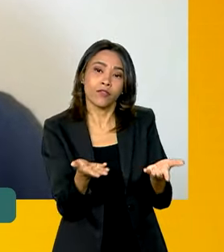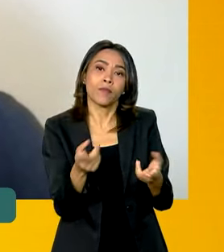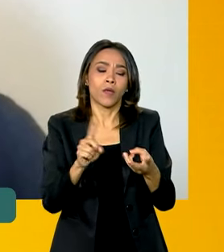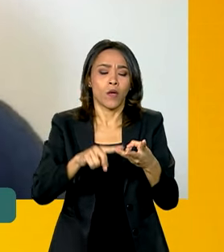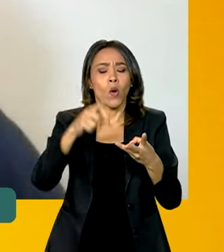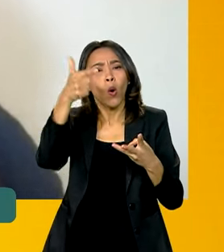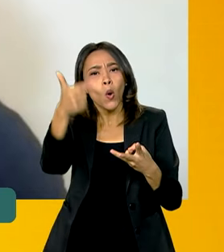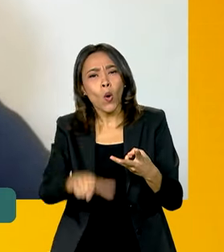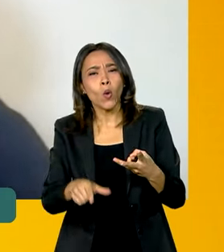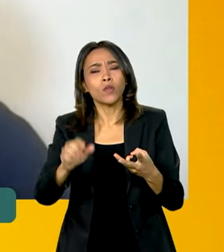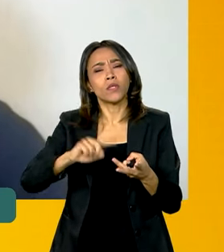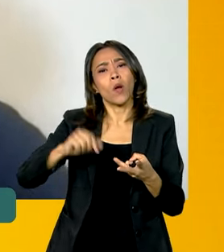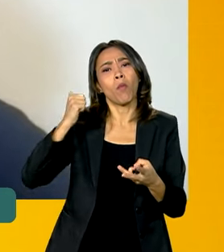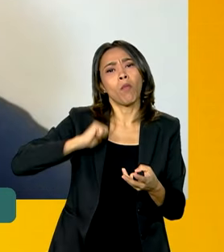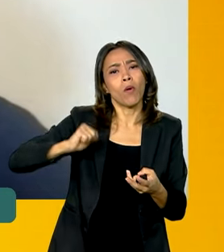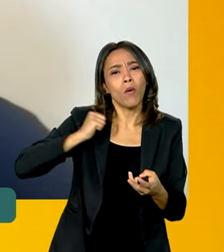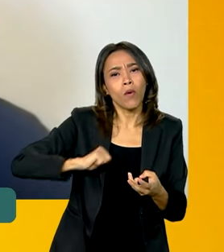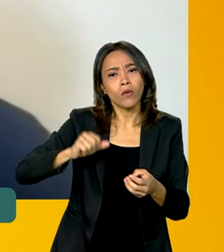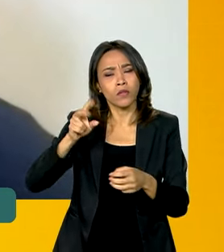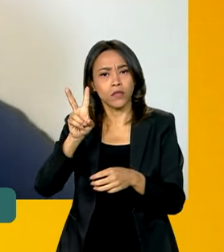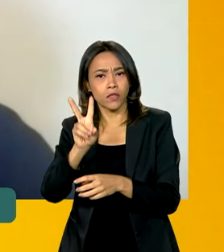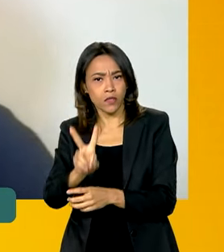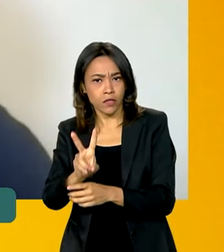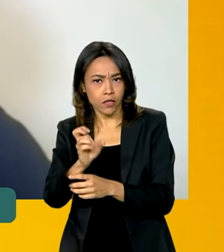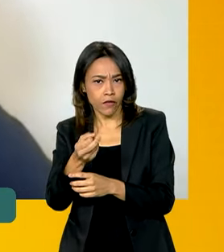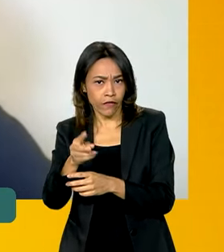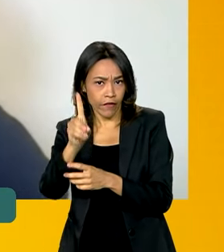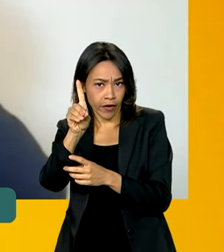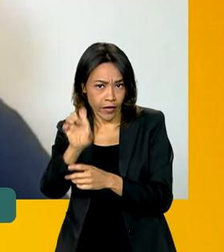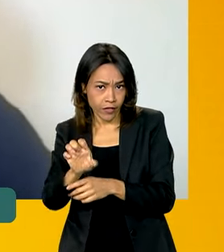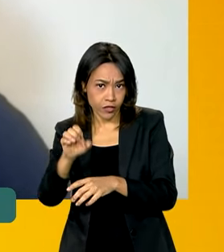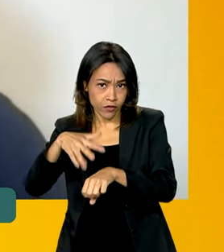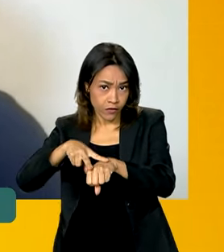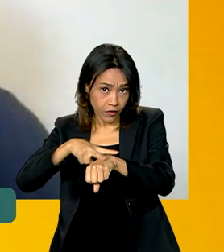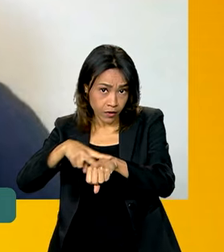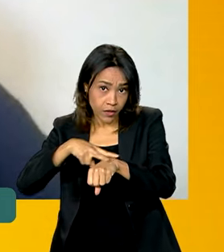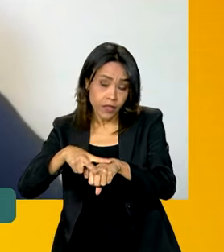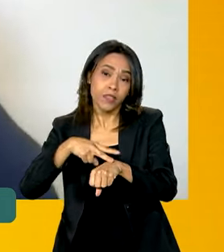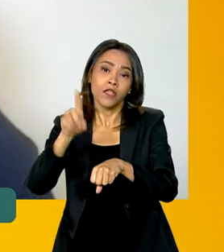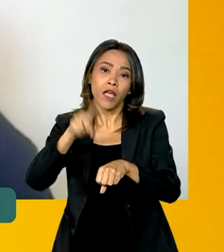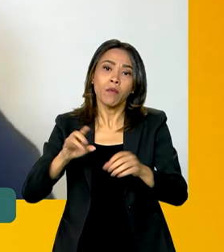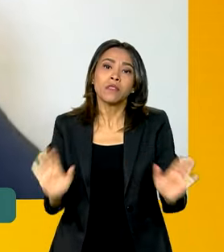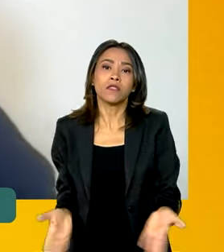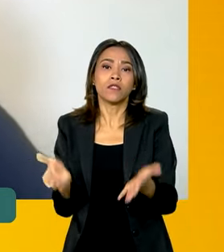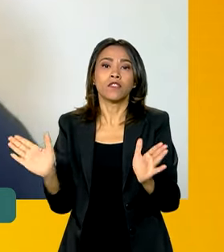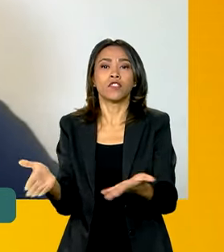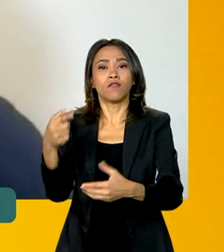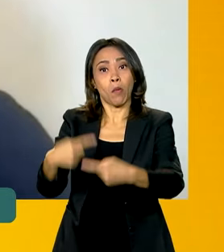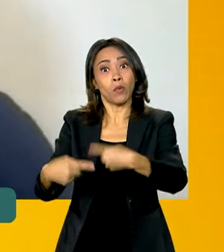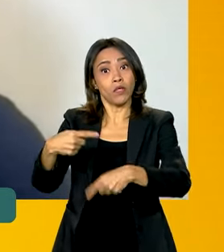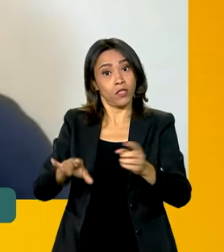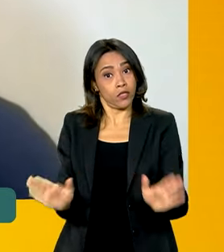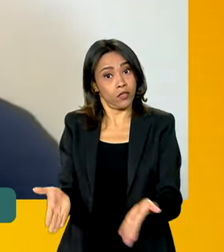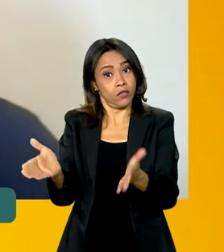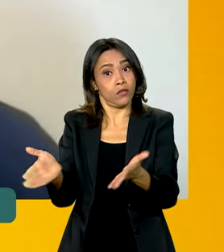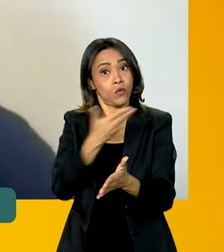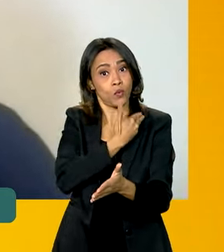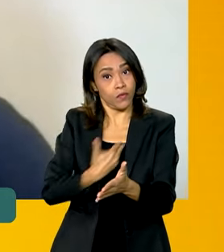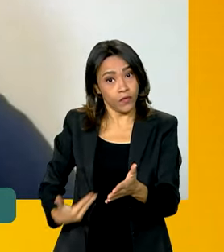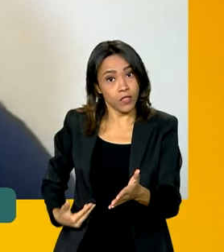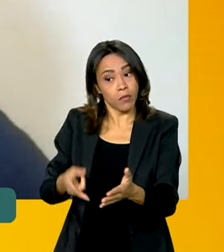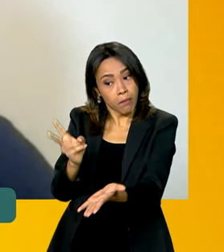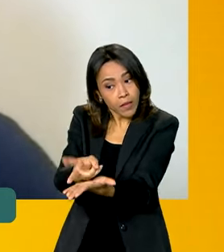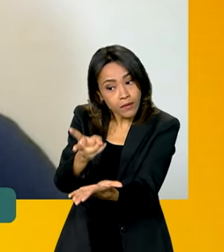Verde, que é um incentivo do governo para as populações que vivem nas unidades de conservação e